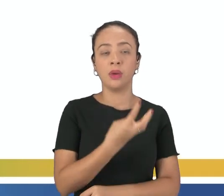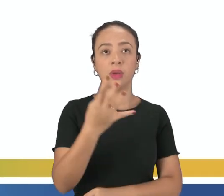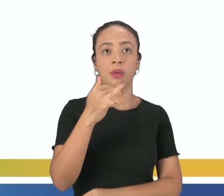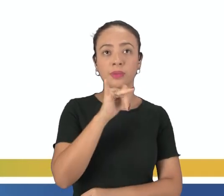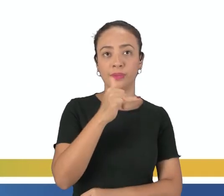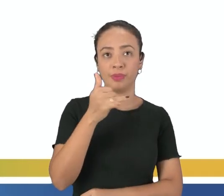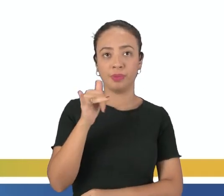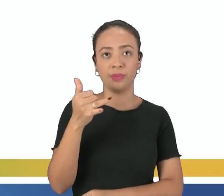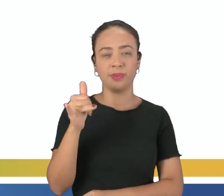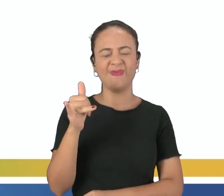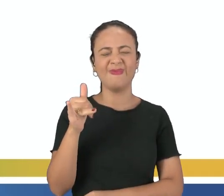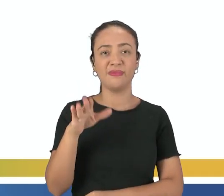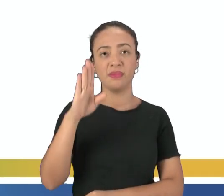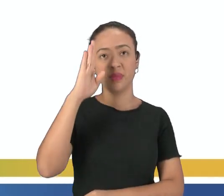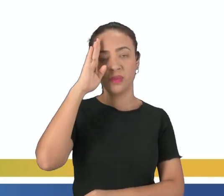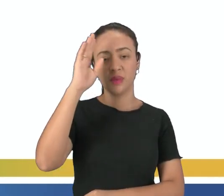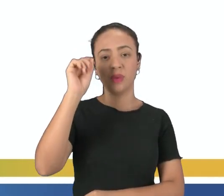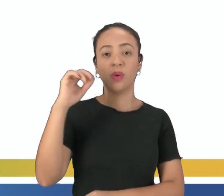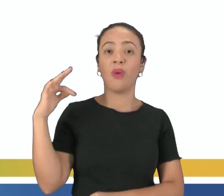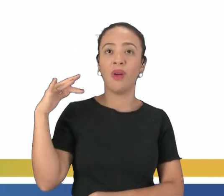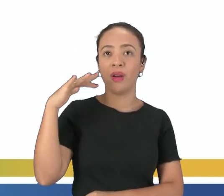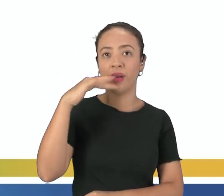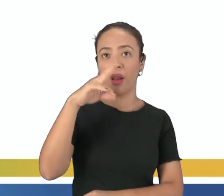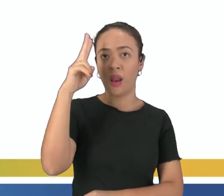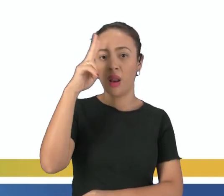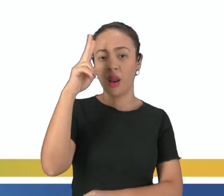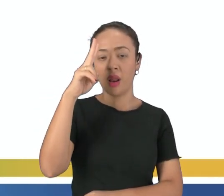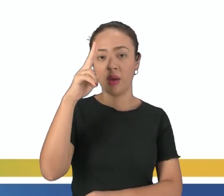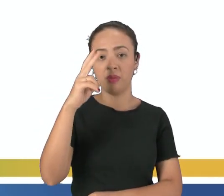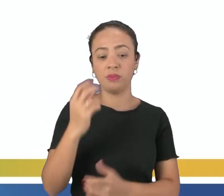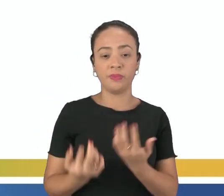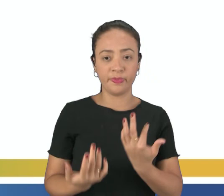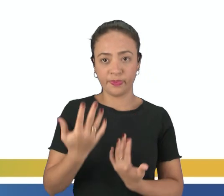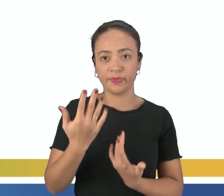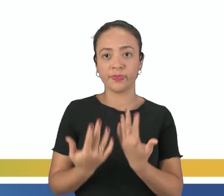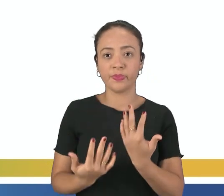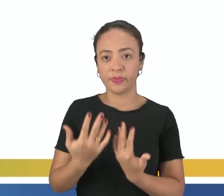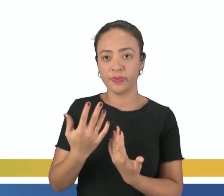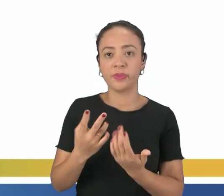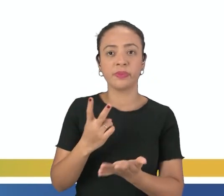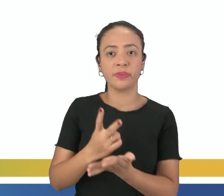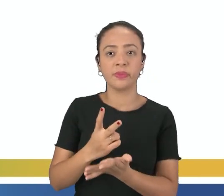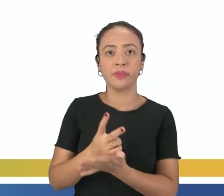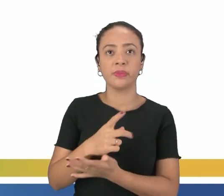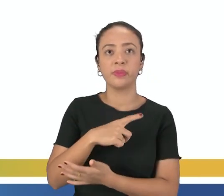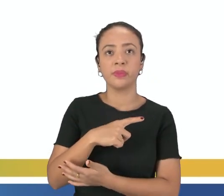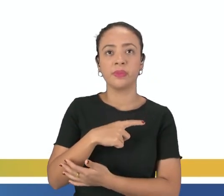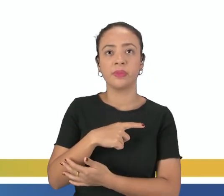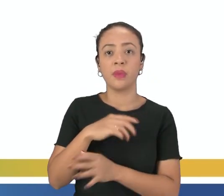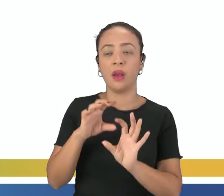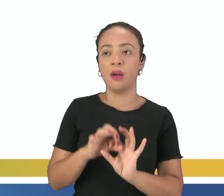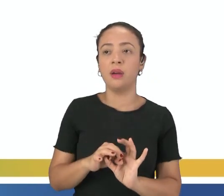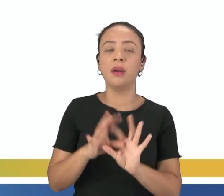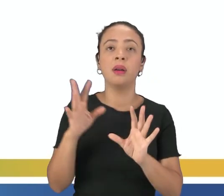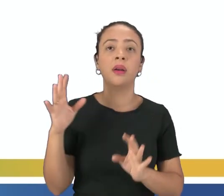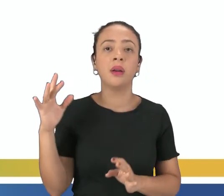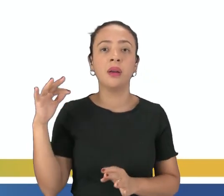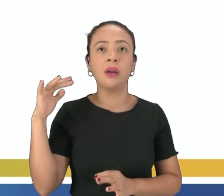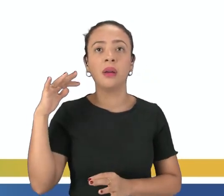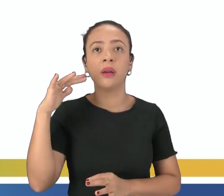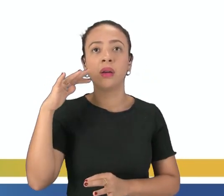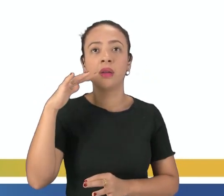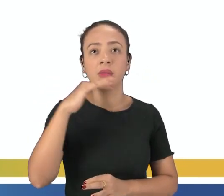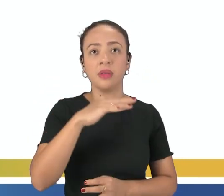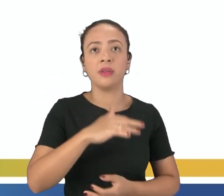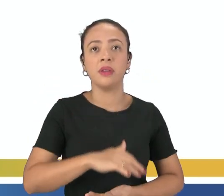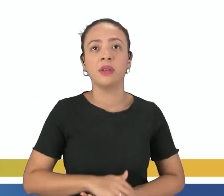calor. Lembrando, uma reação de combustão sempre vai ter liberação de calor, por isso que é uma reação exotérmica. A queima, neste caso,